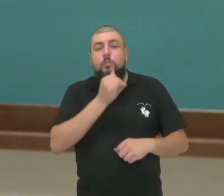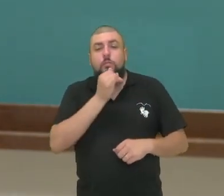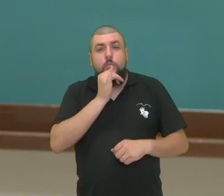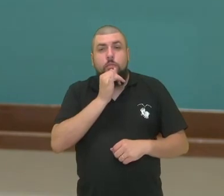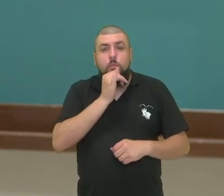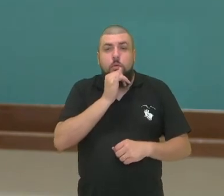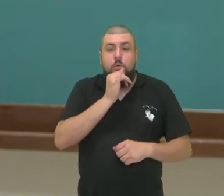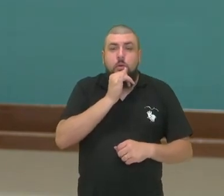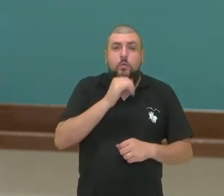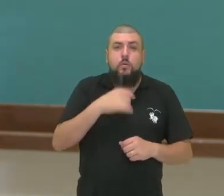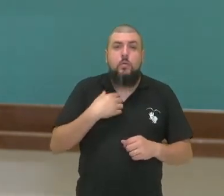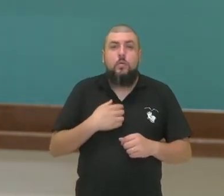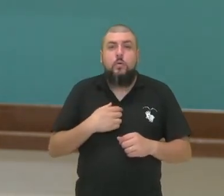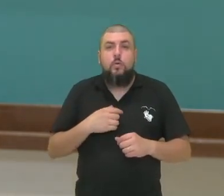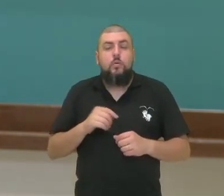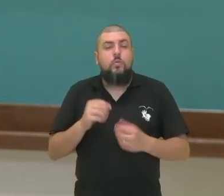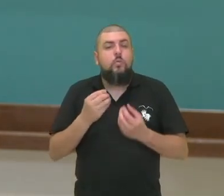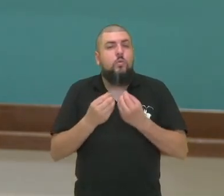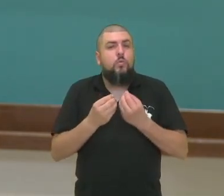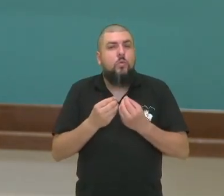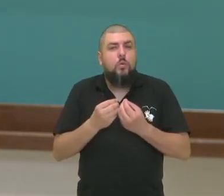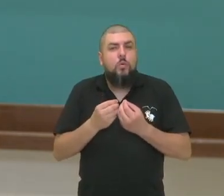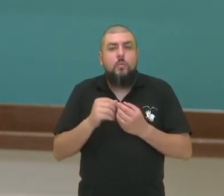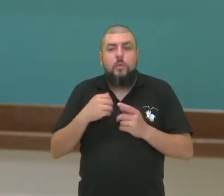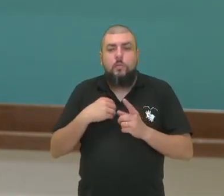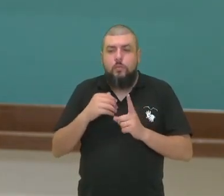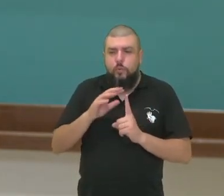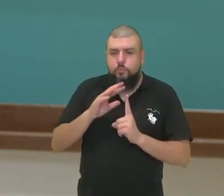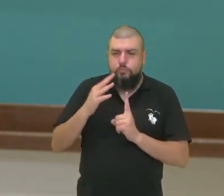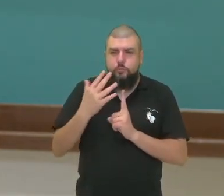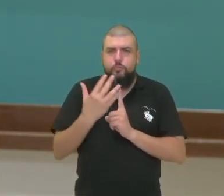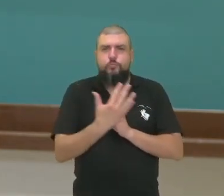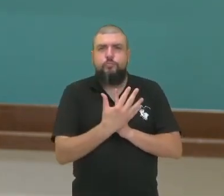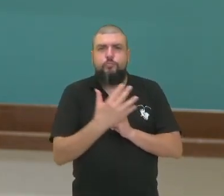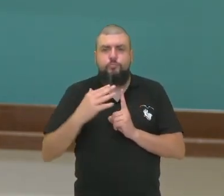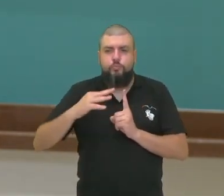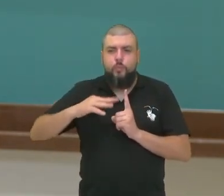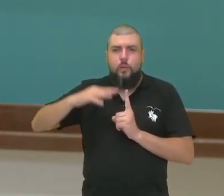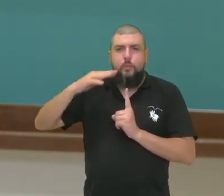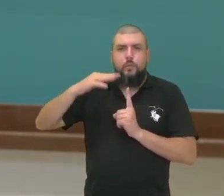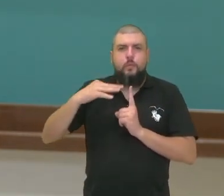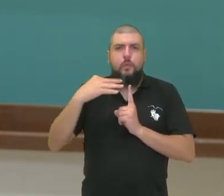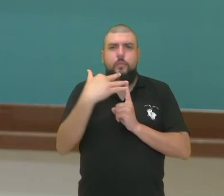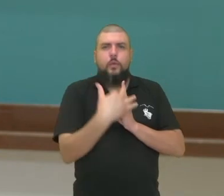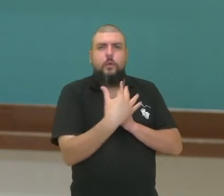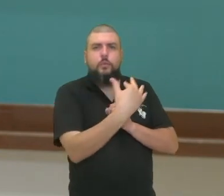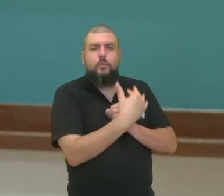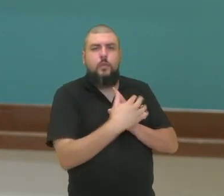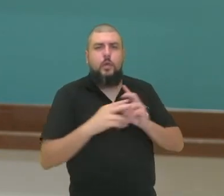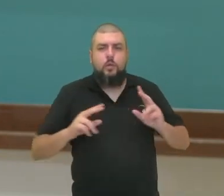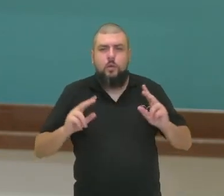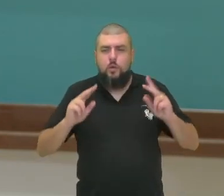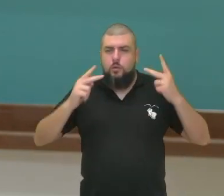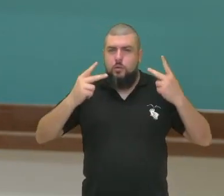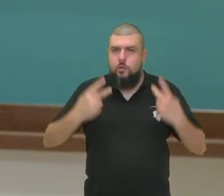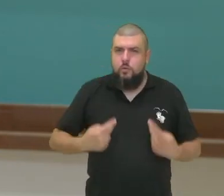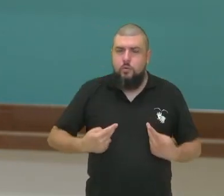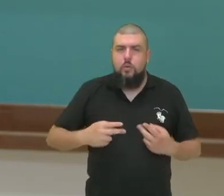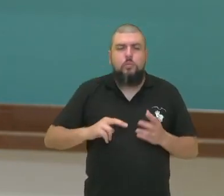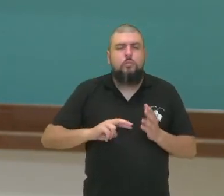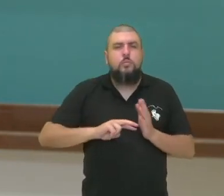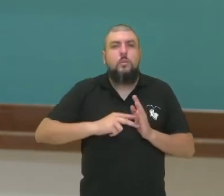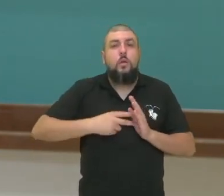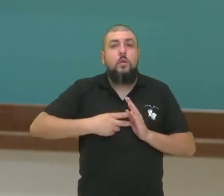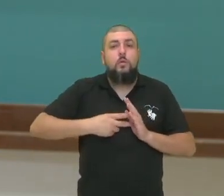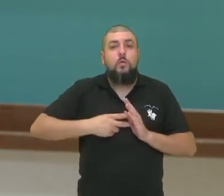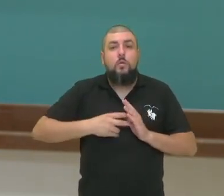e o cientificismo. O antropocentrismo, essa valorização do ser humano, tá? Do conhecimento